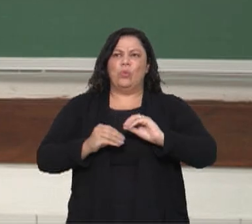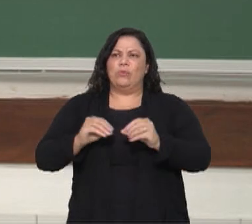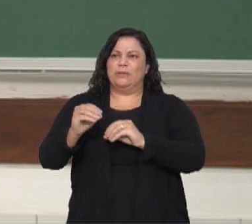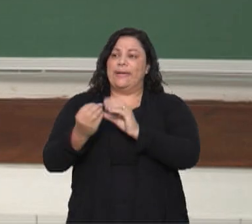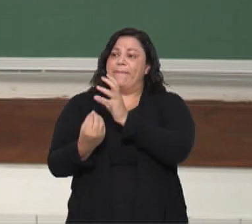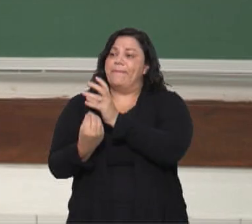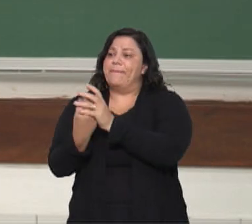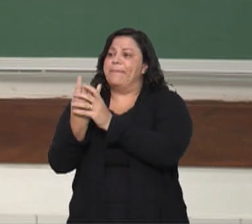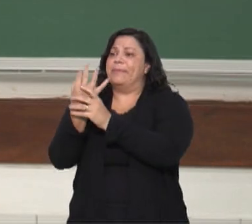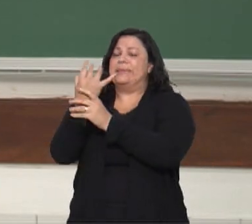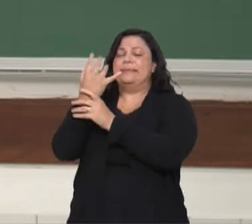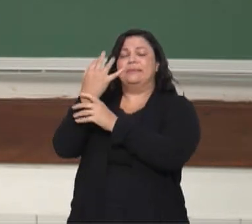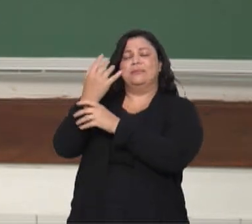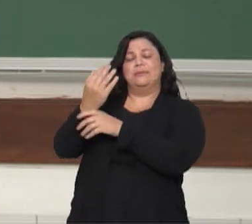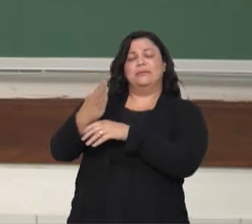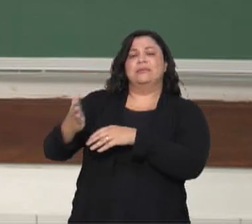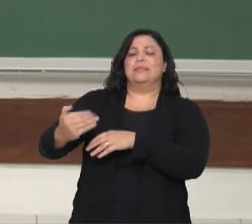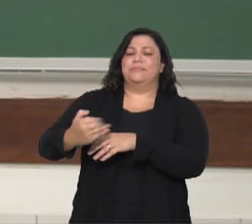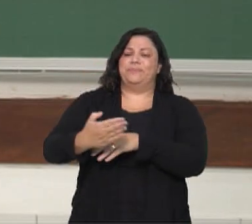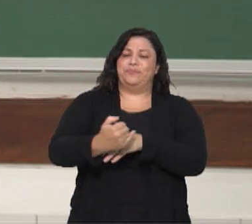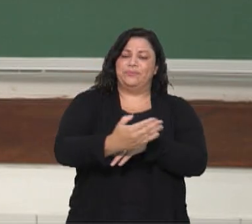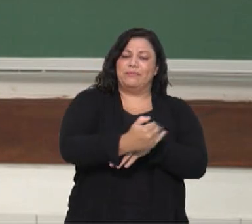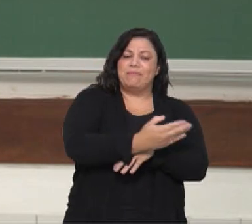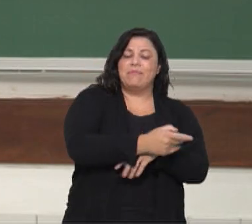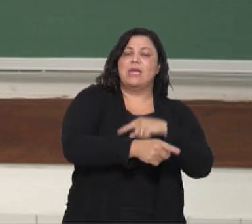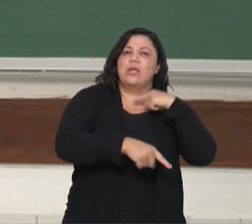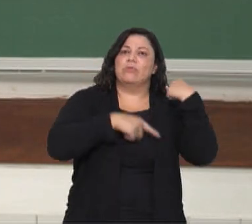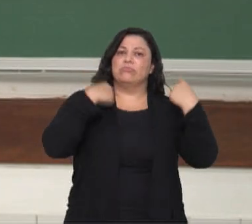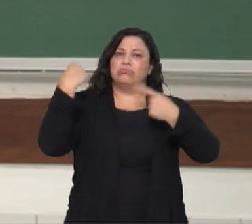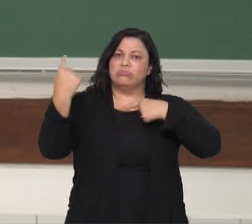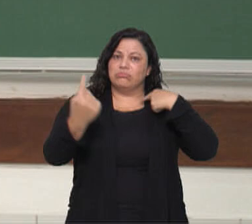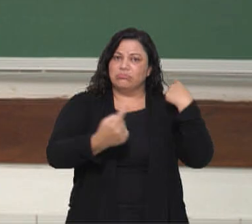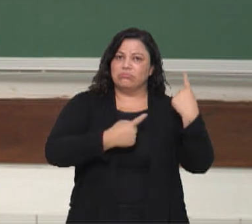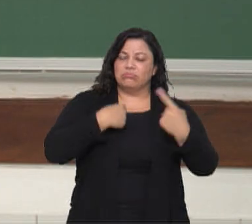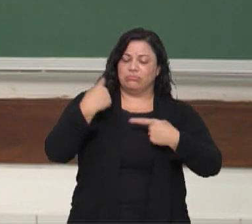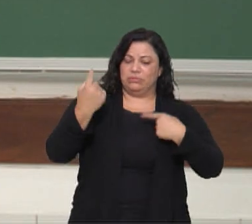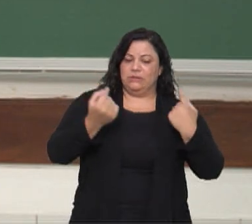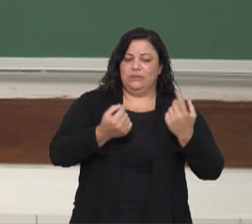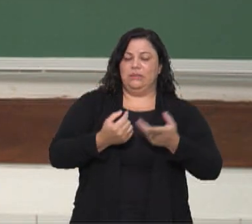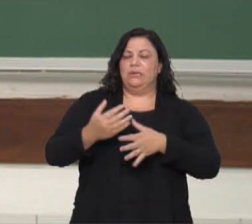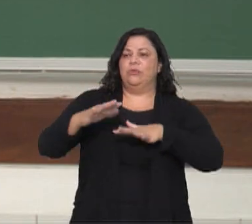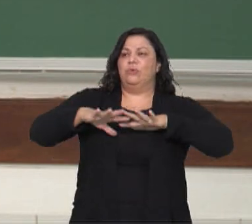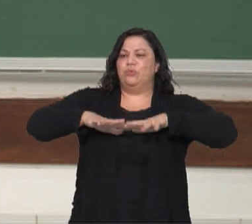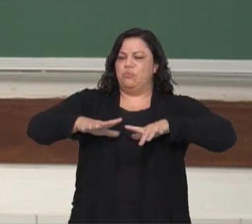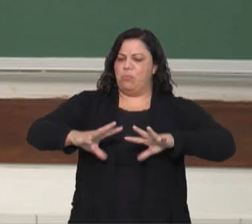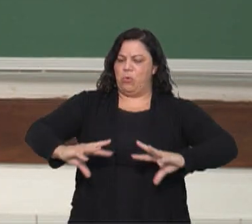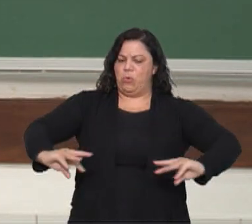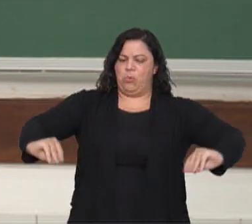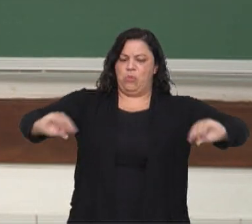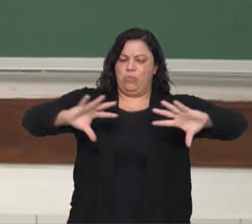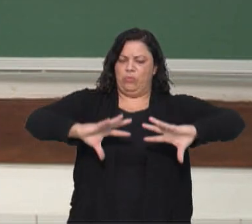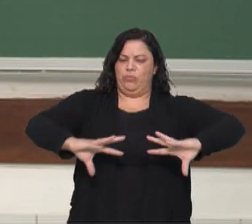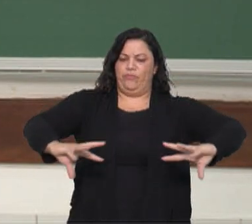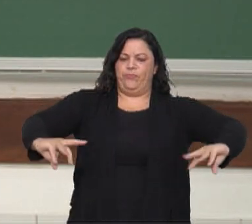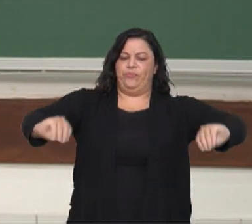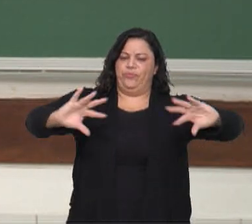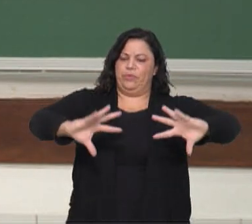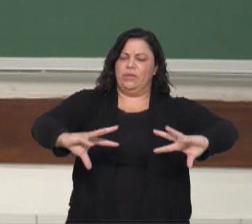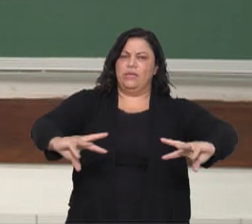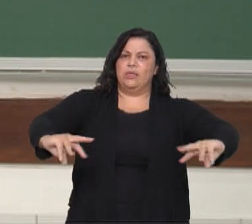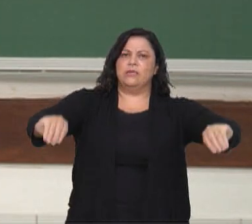Plantas, peixes que morreram, tudo que é sedimento que vai ficando fertilizado embaixo do solo do rio, do leito do rio, ele